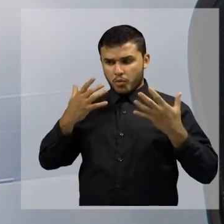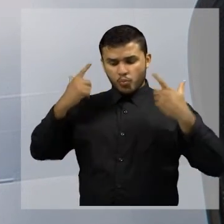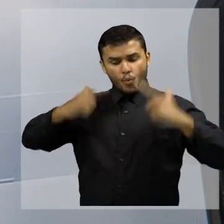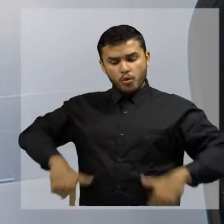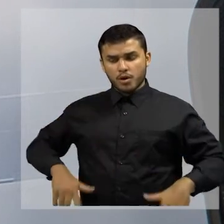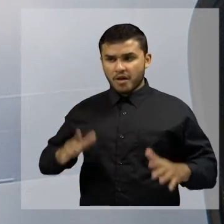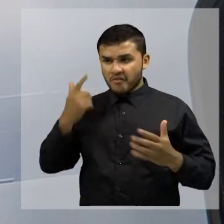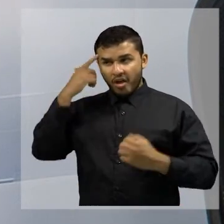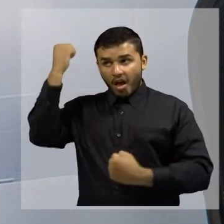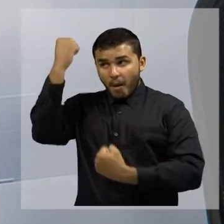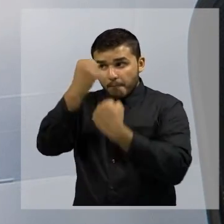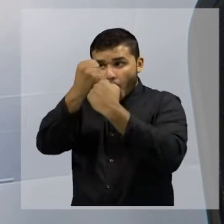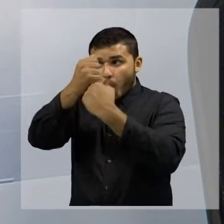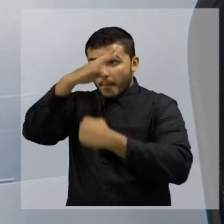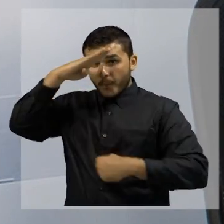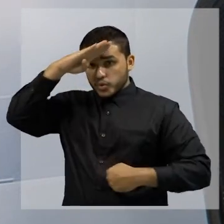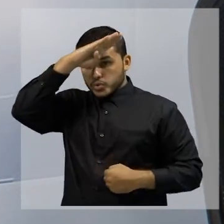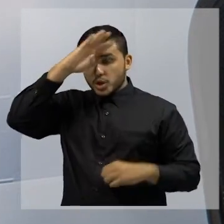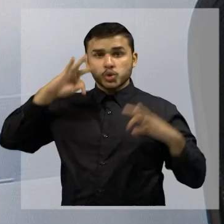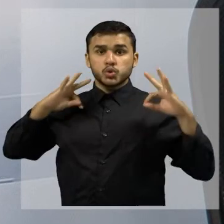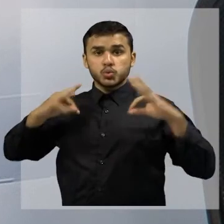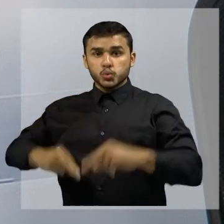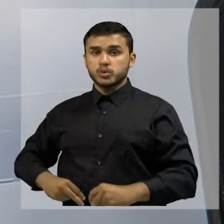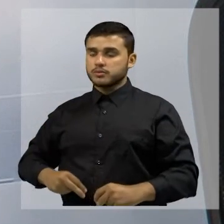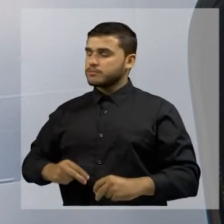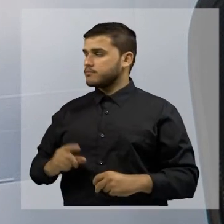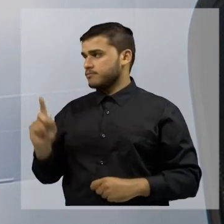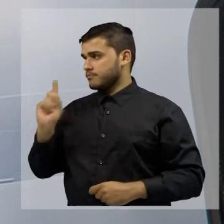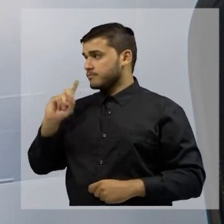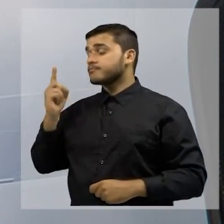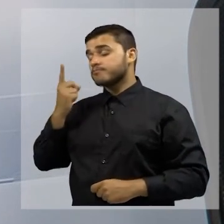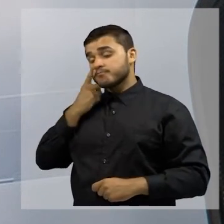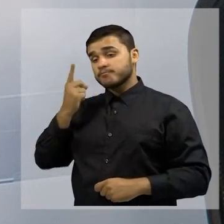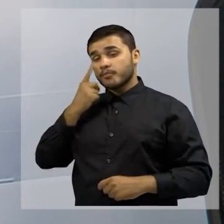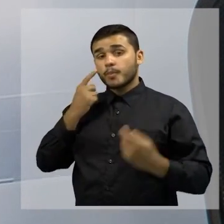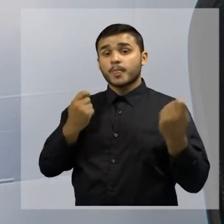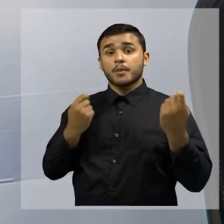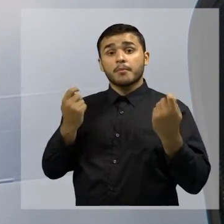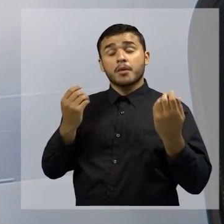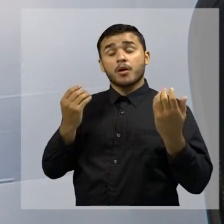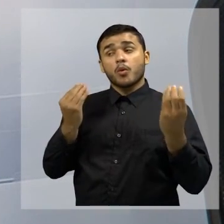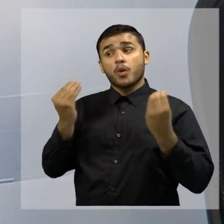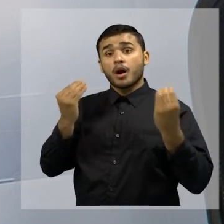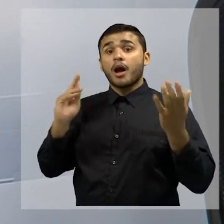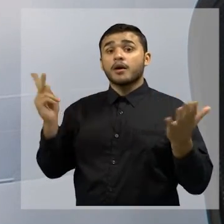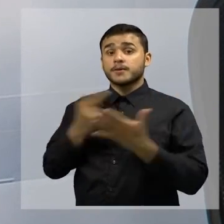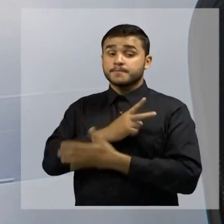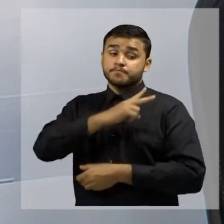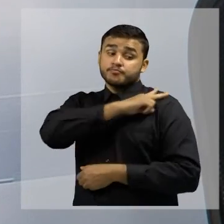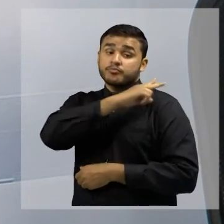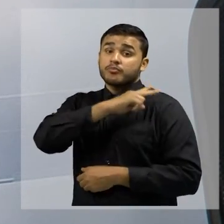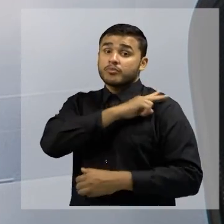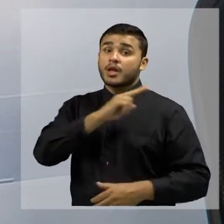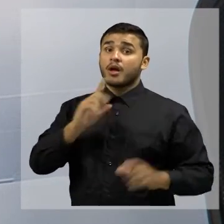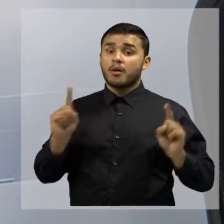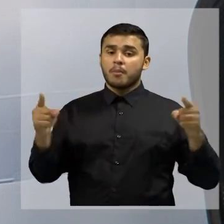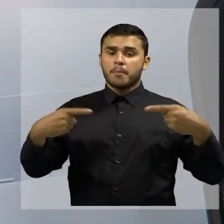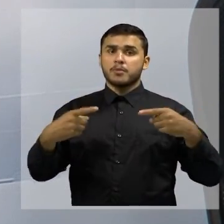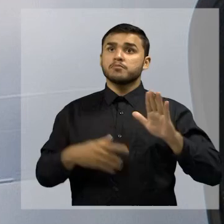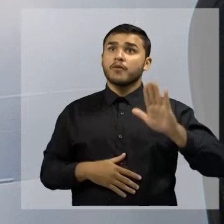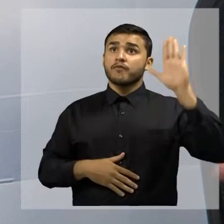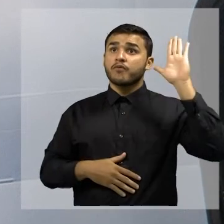avaliar e saber até que ponto isso pode atrapalhar a figura da candidatura de oposição mais competitiva.